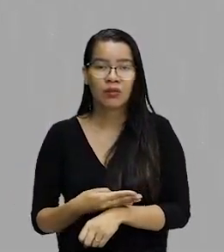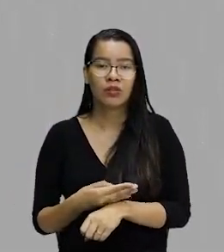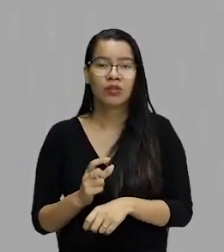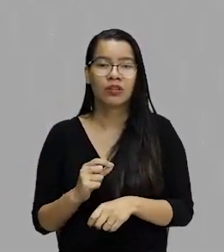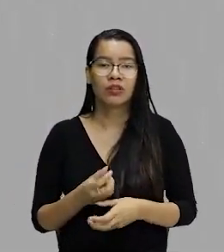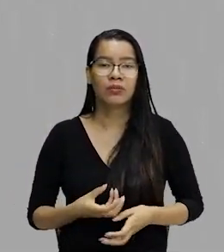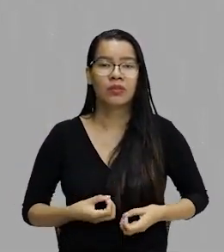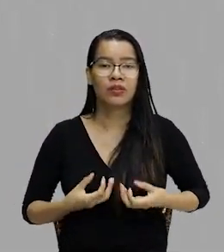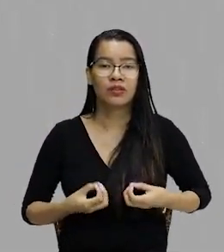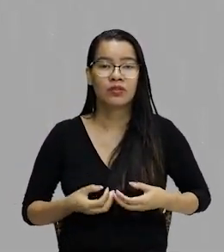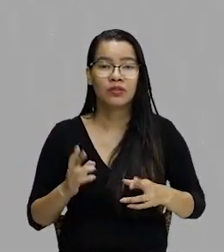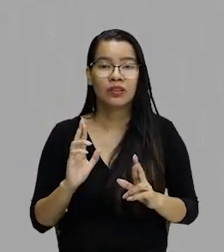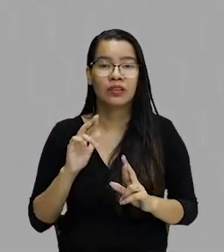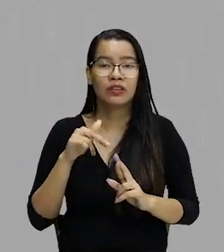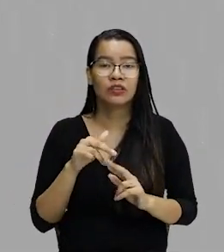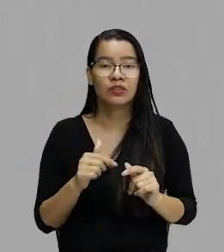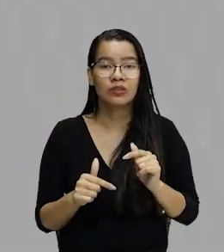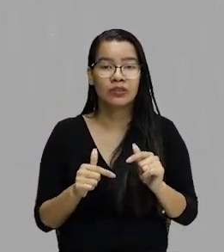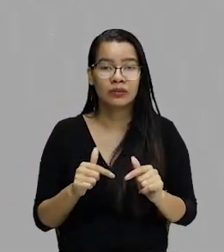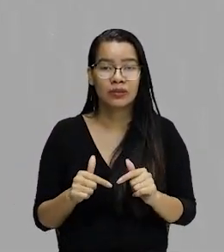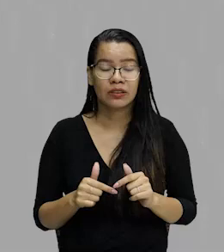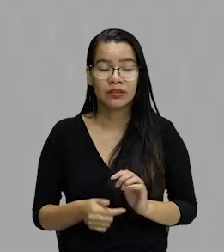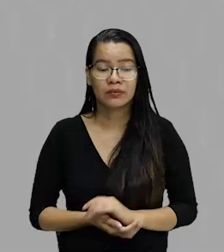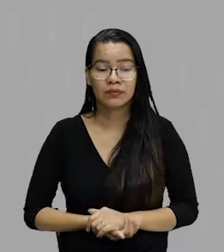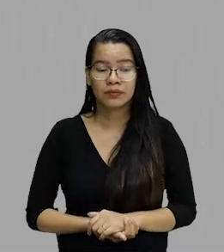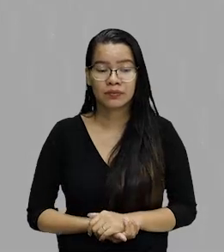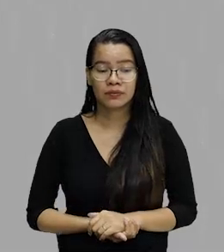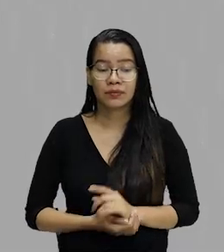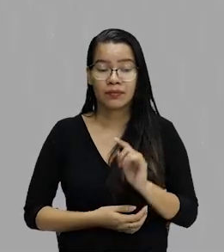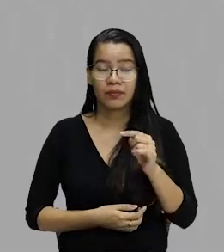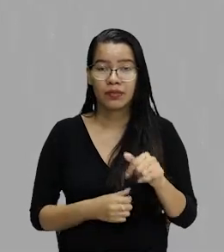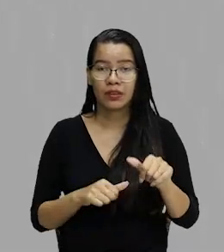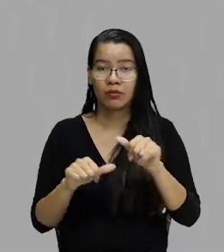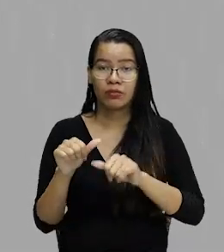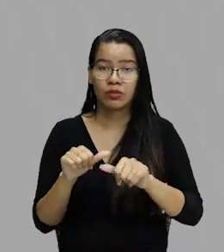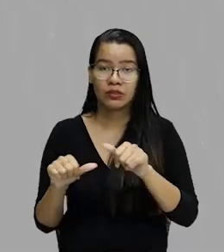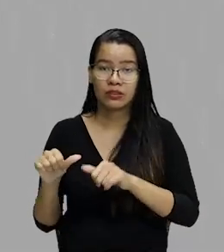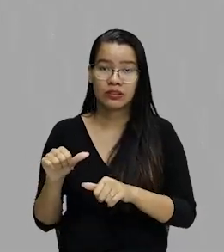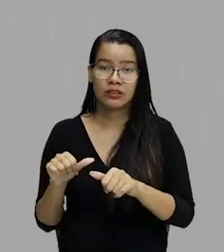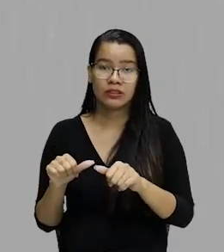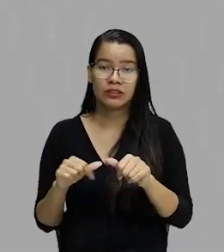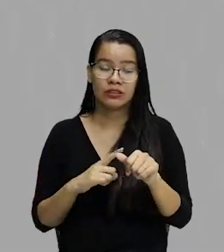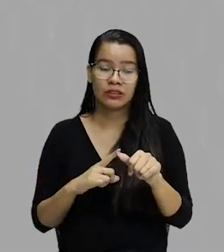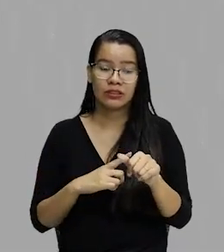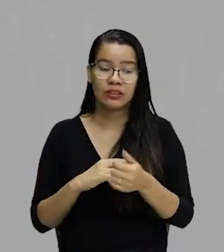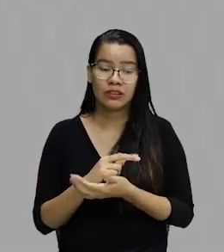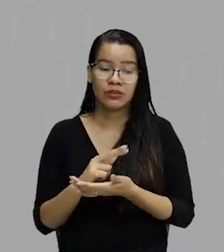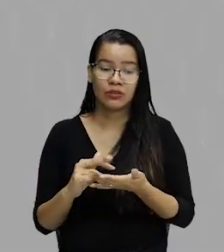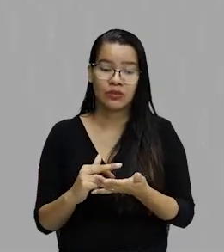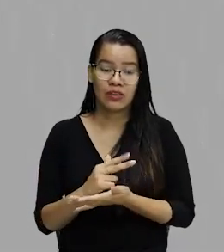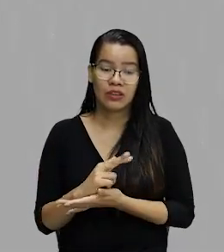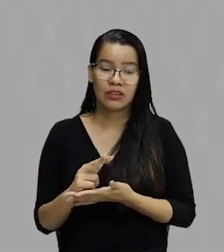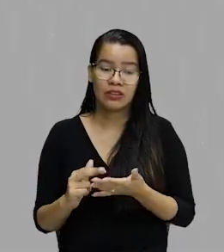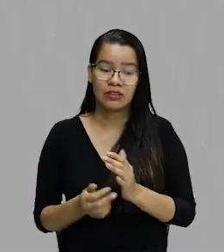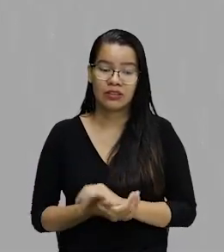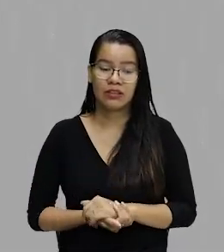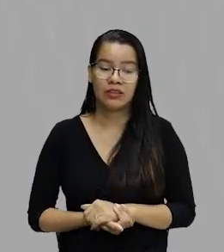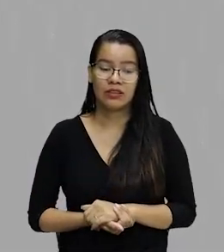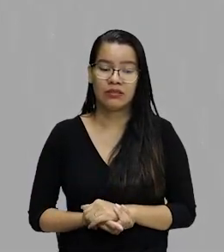manifestações referentes à questão do trabalho. Esta mudança ela traz, né, uma série de